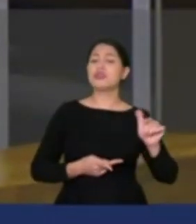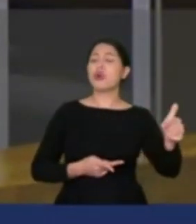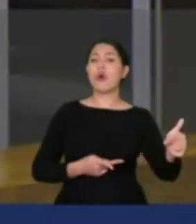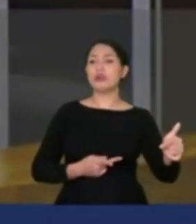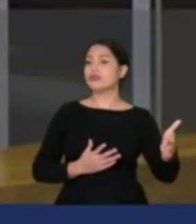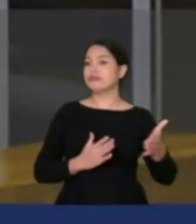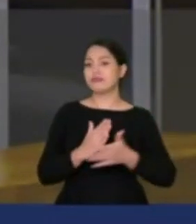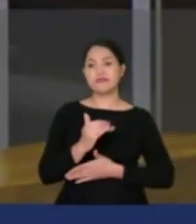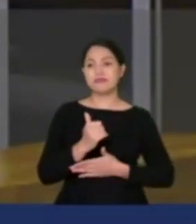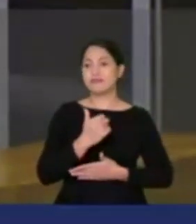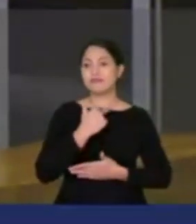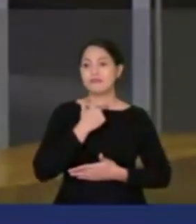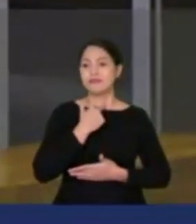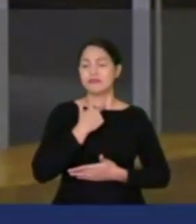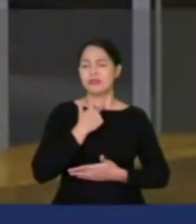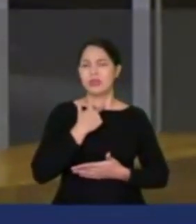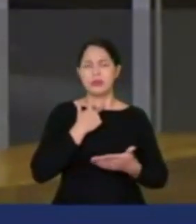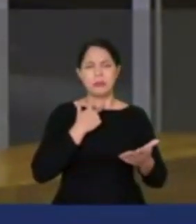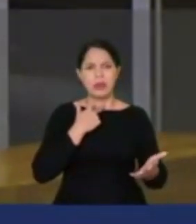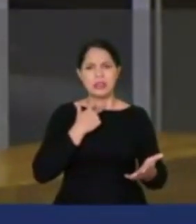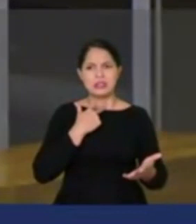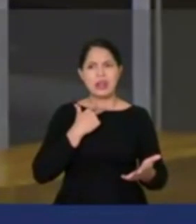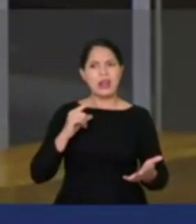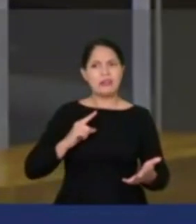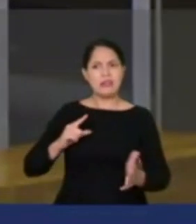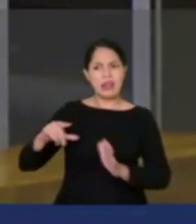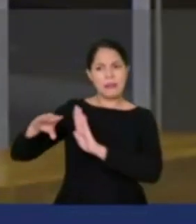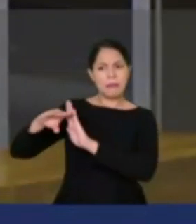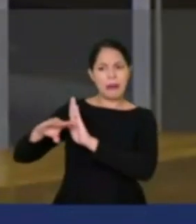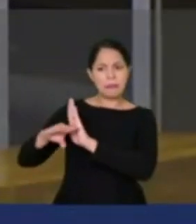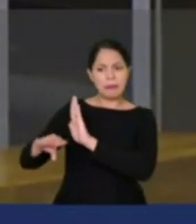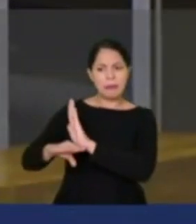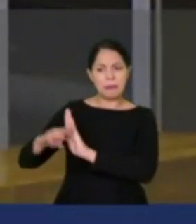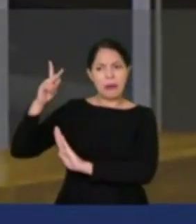e deixamos de apreciar muitos projetos que estão